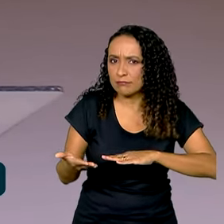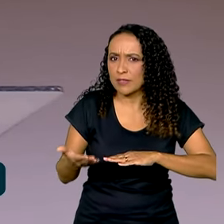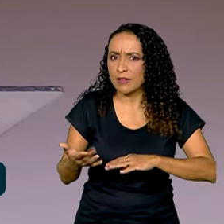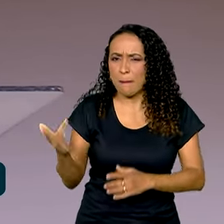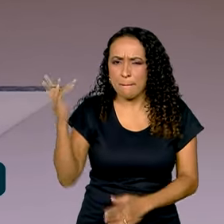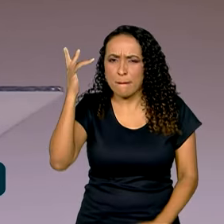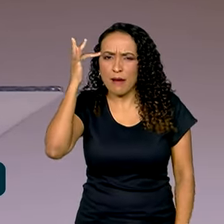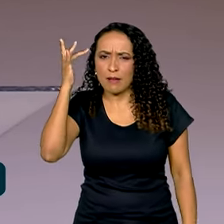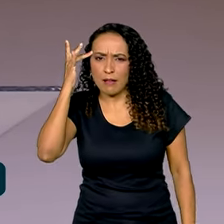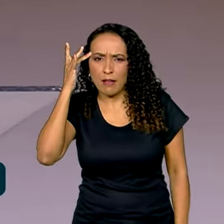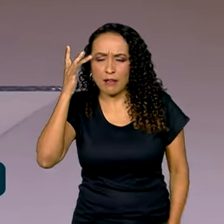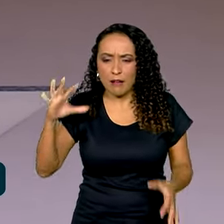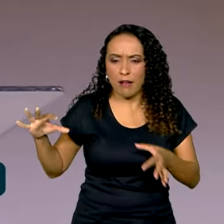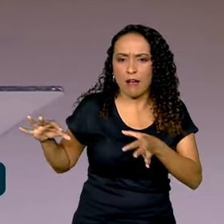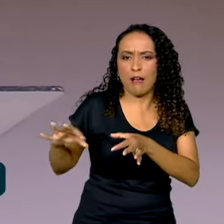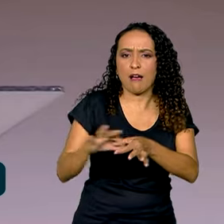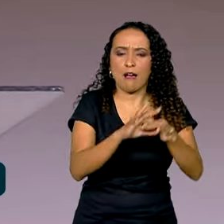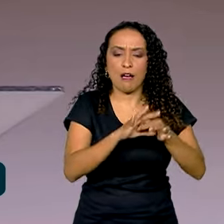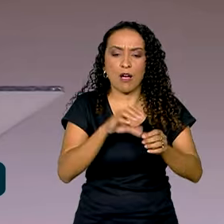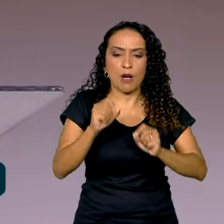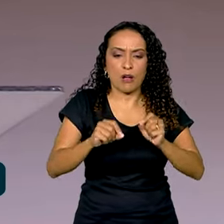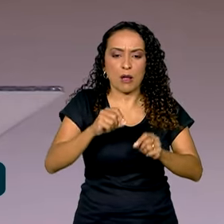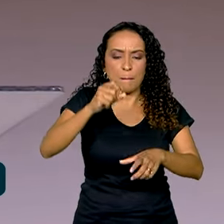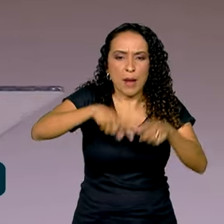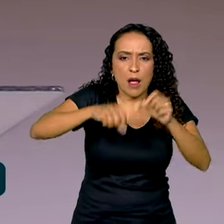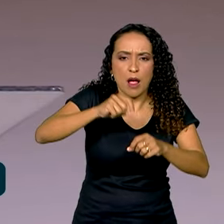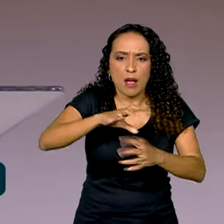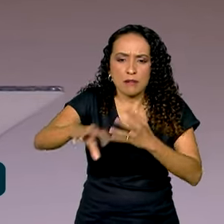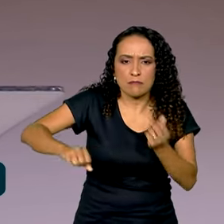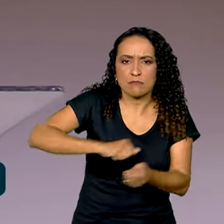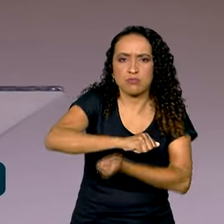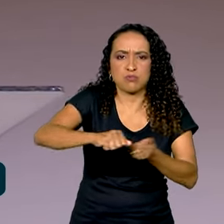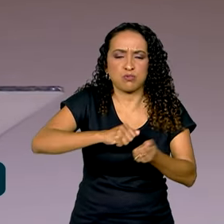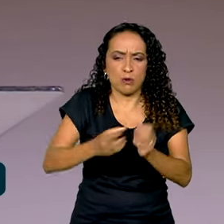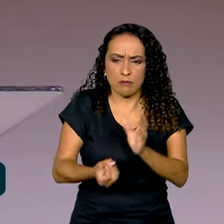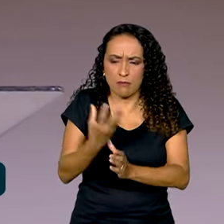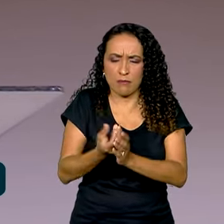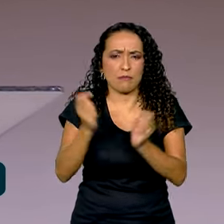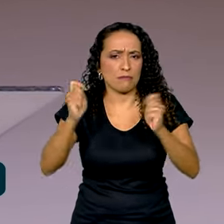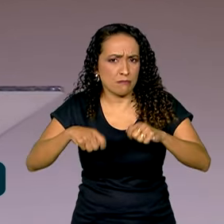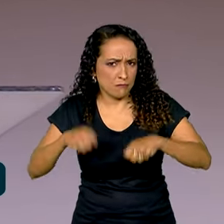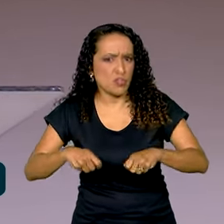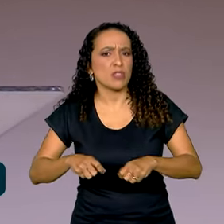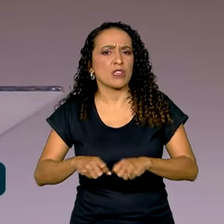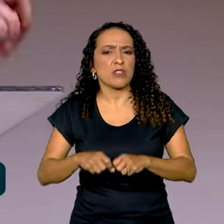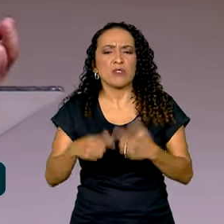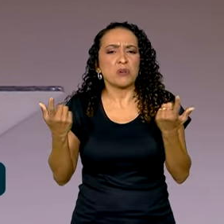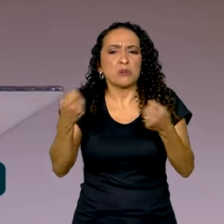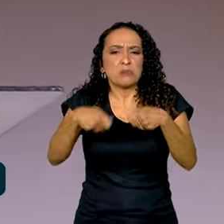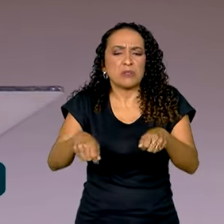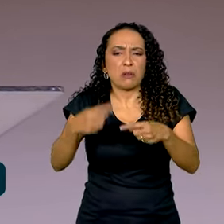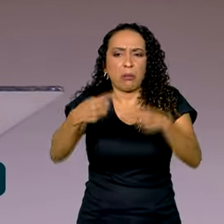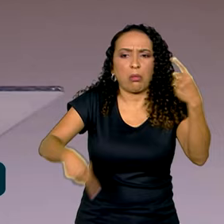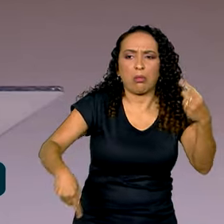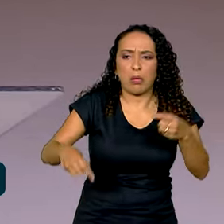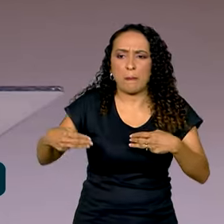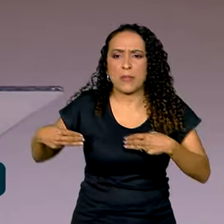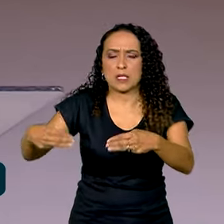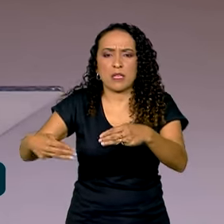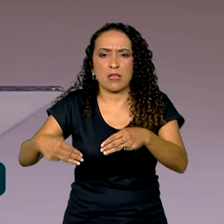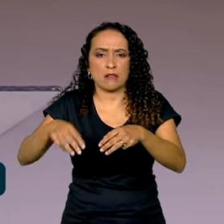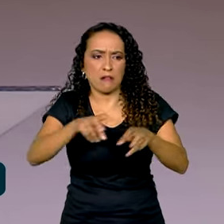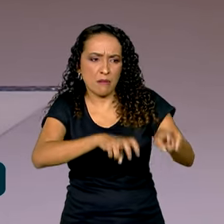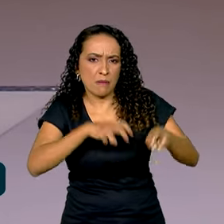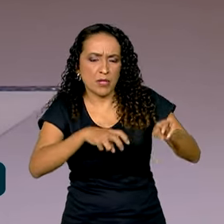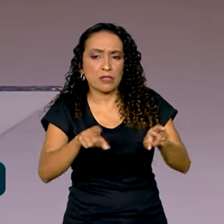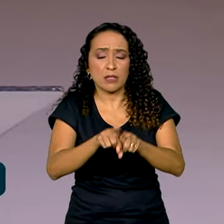moderno, que conecte produzir com sustentabilidade. É possível fazer isso sem divergências entre o Ministério do Meio Ambiente e o Ministério da Agricultura.